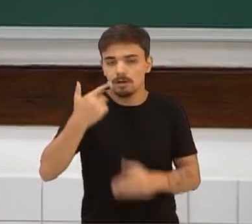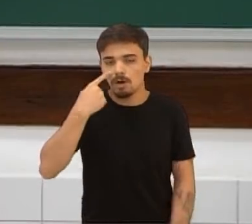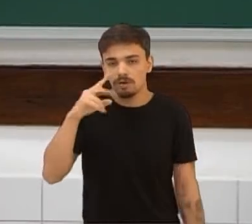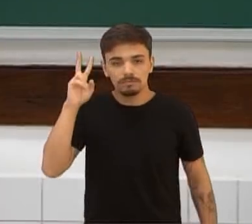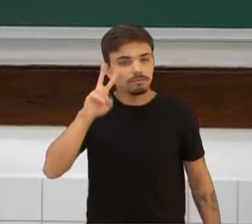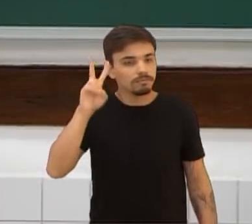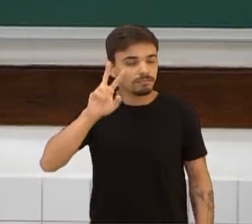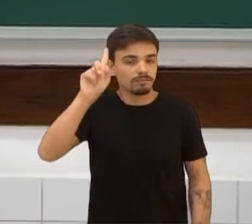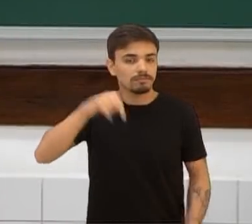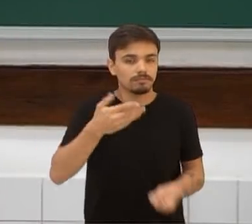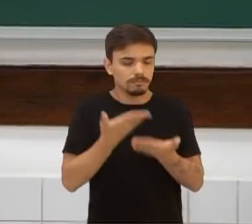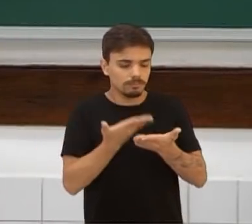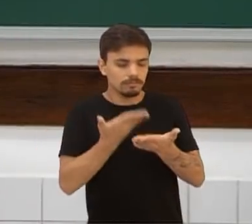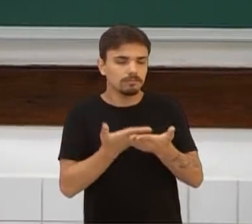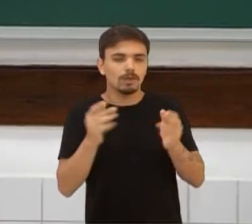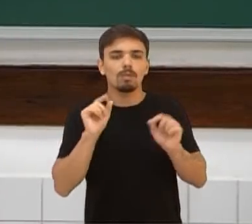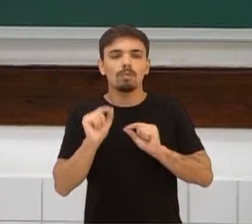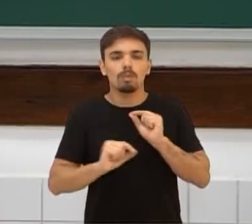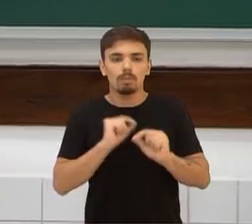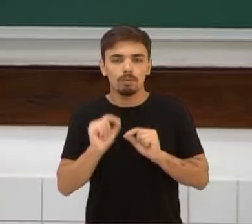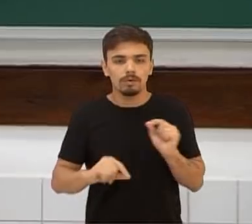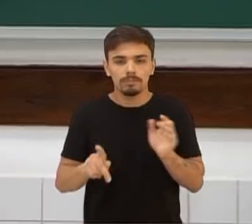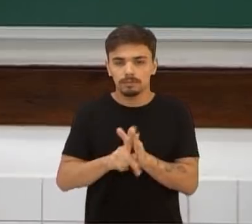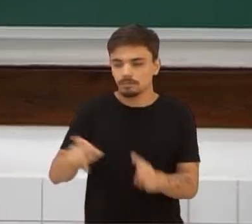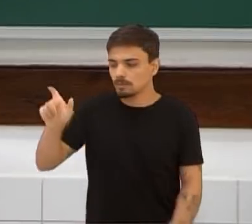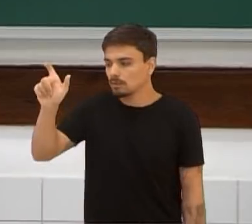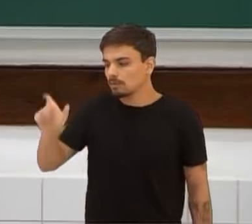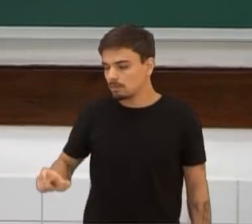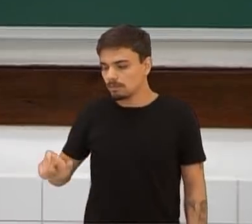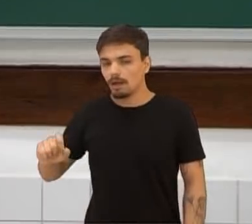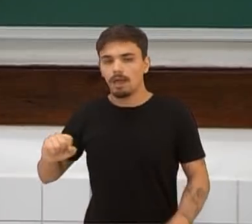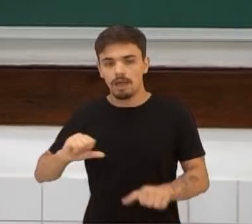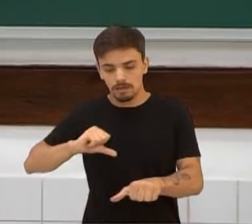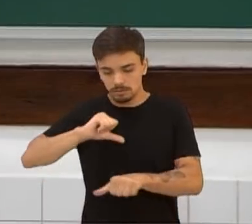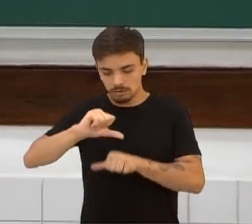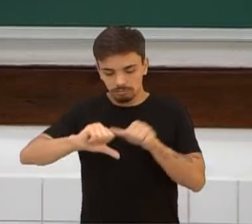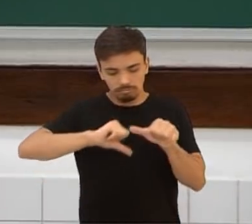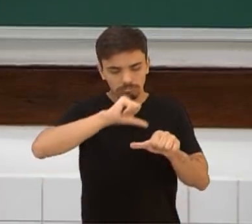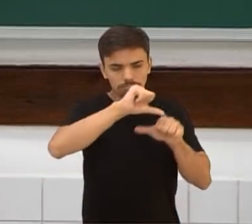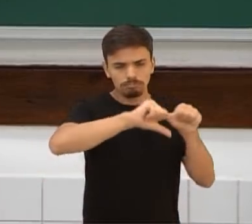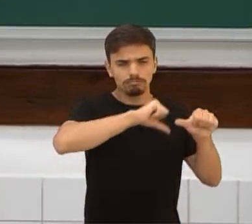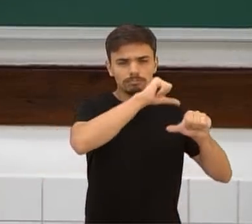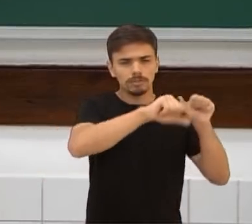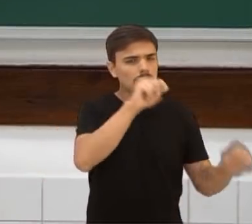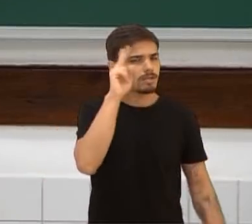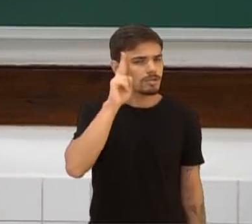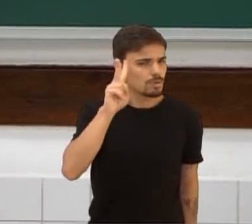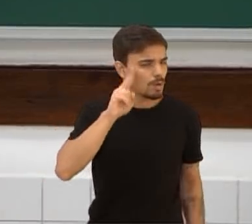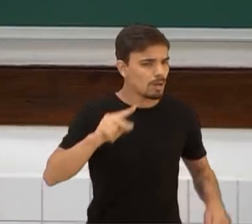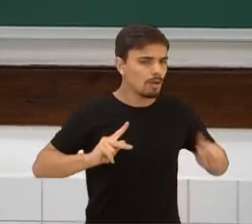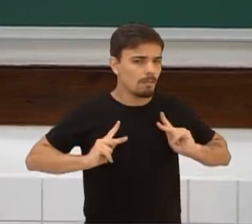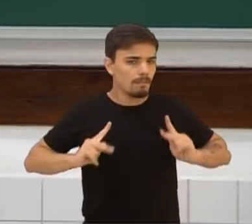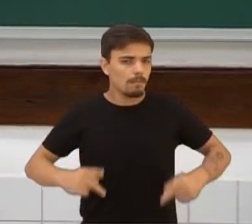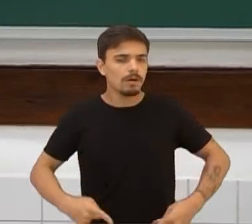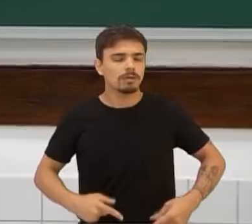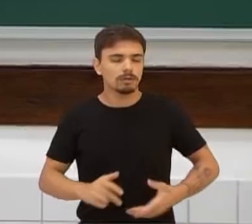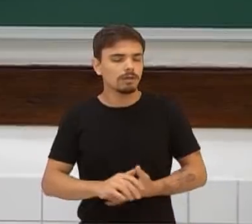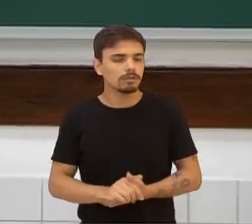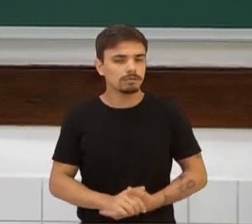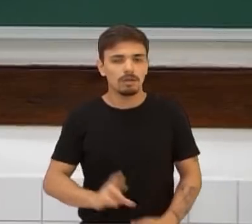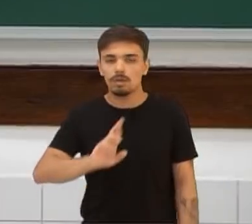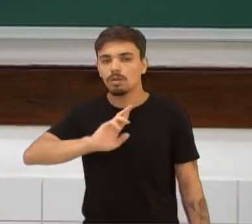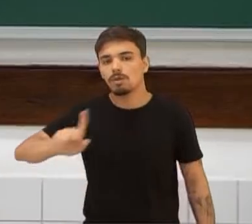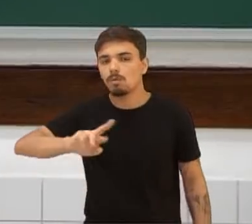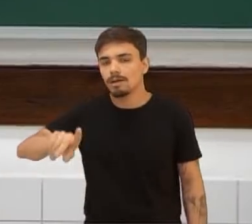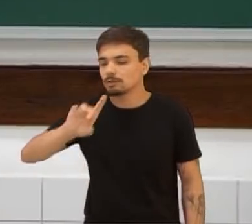ela é o estudo do homem se transformando ao longo da história da humanidade. A gente não vai